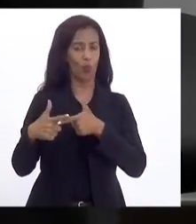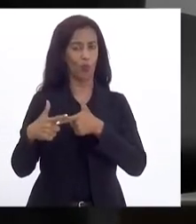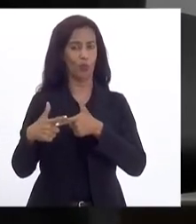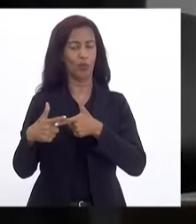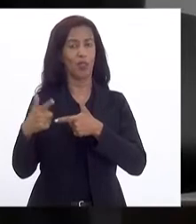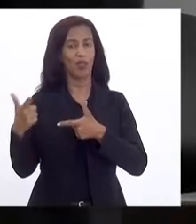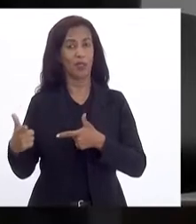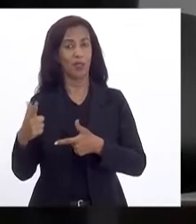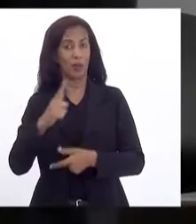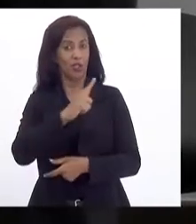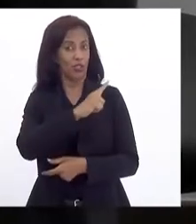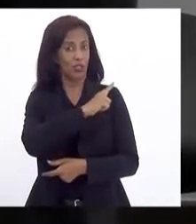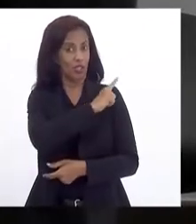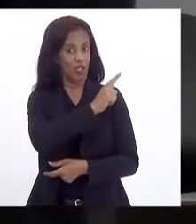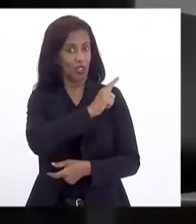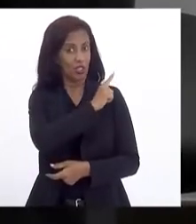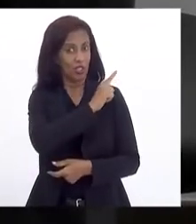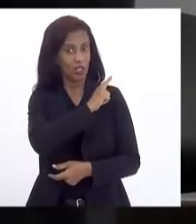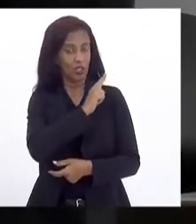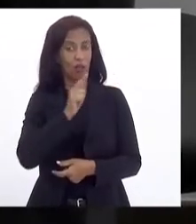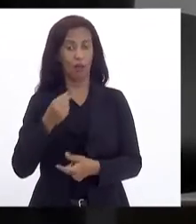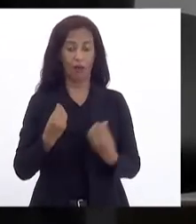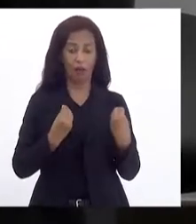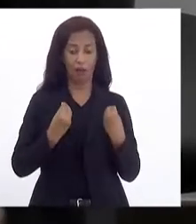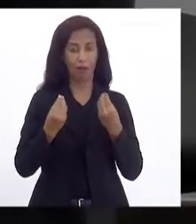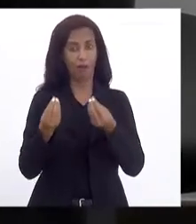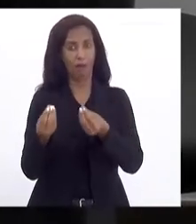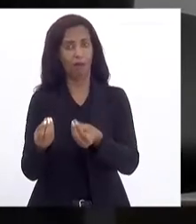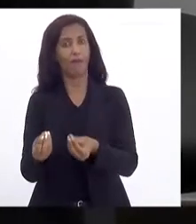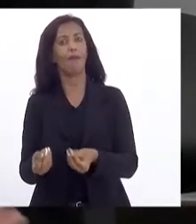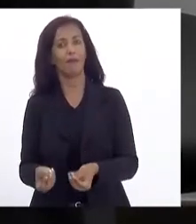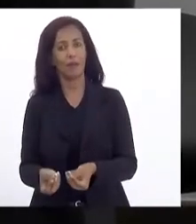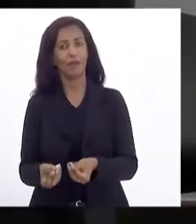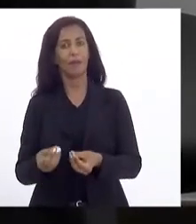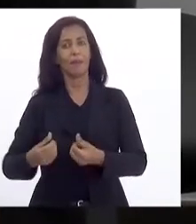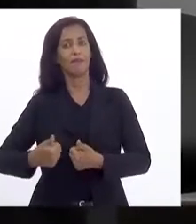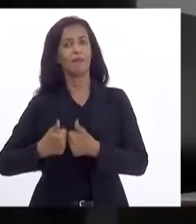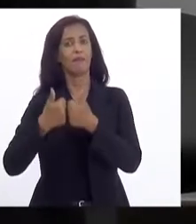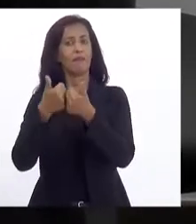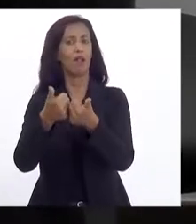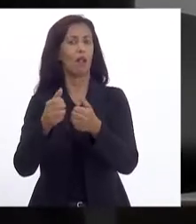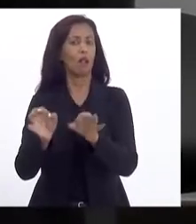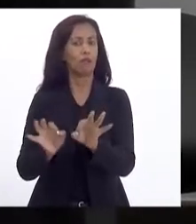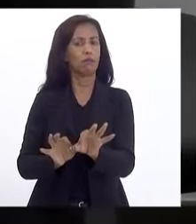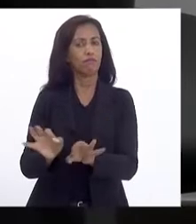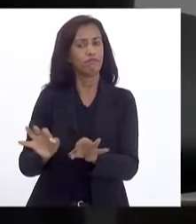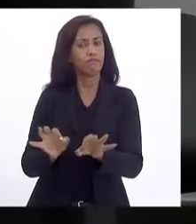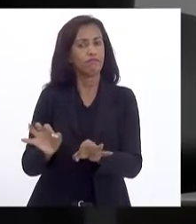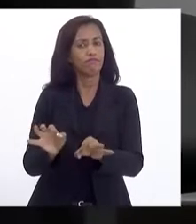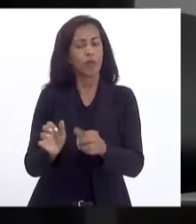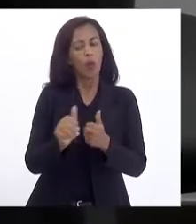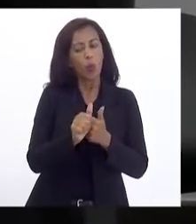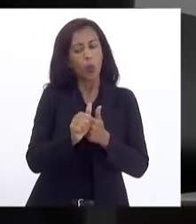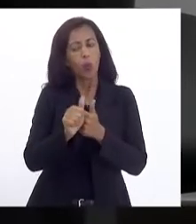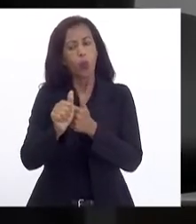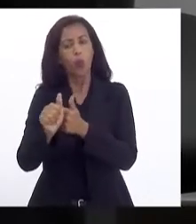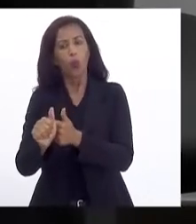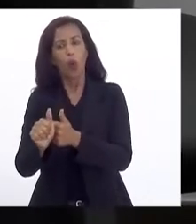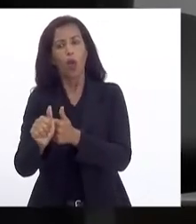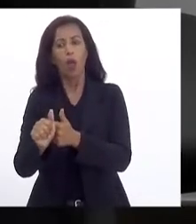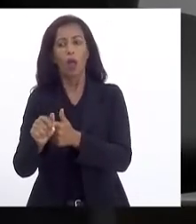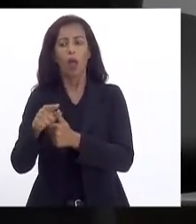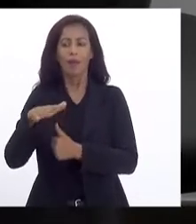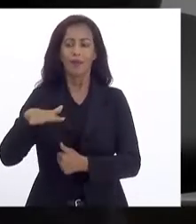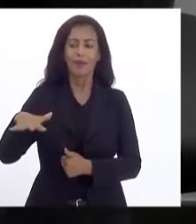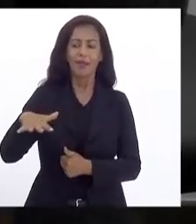unificação da gestão, ela vai trazer... melhores condições de acompanhamento